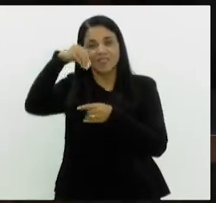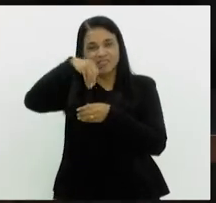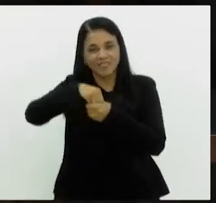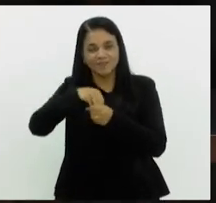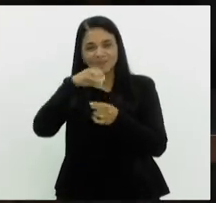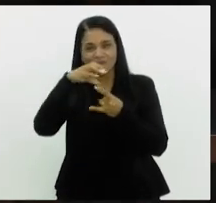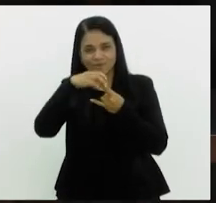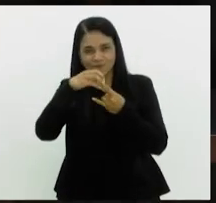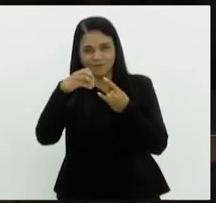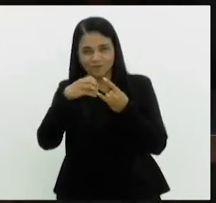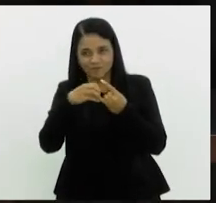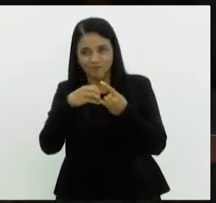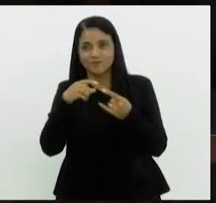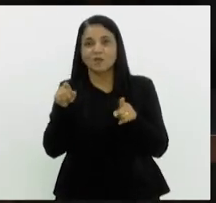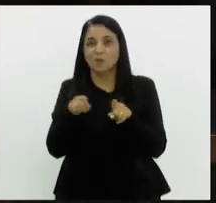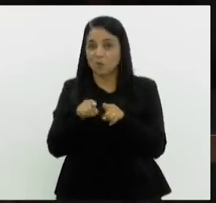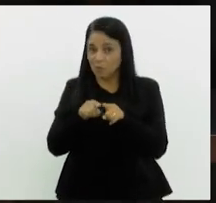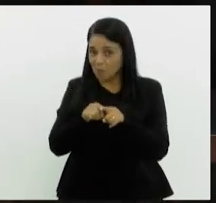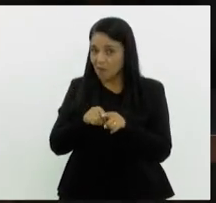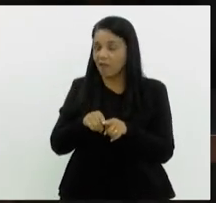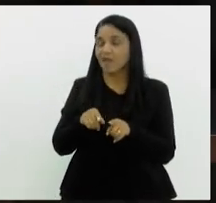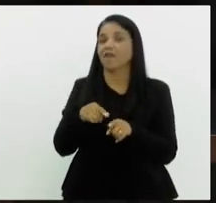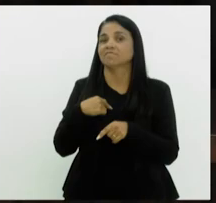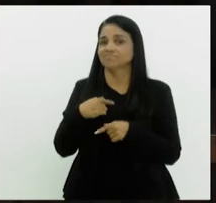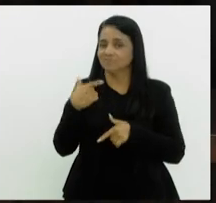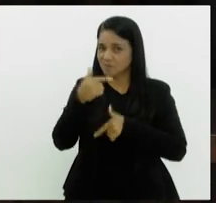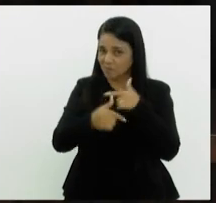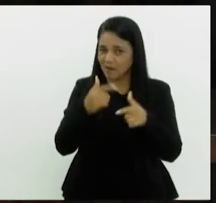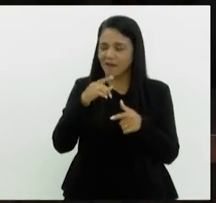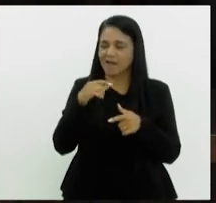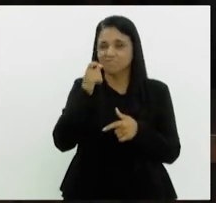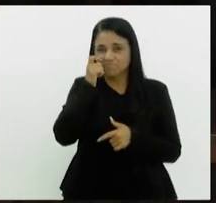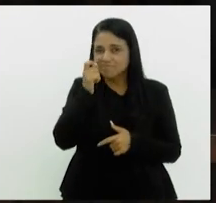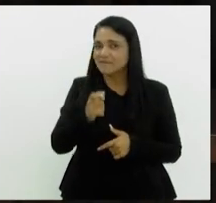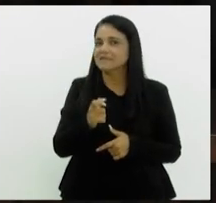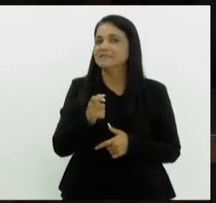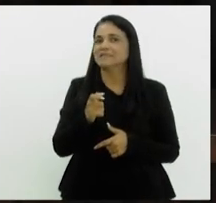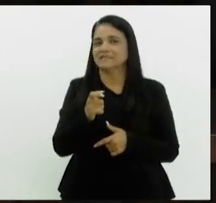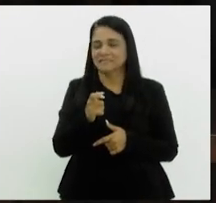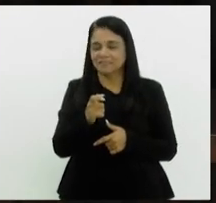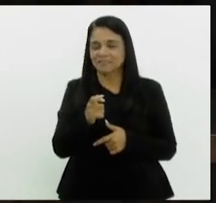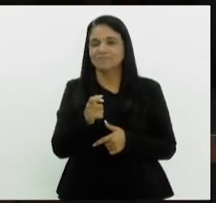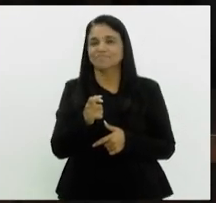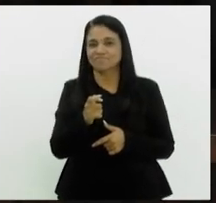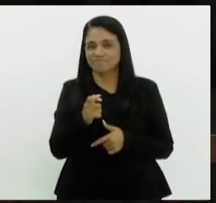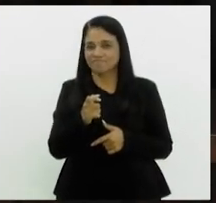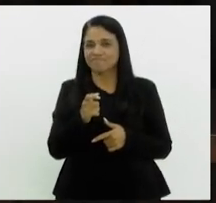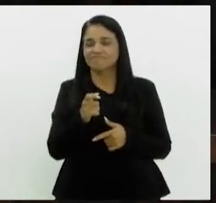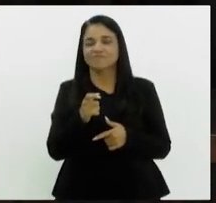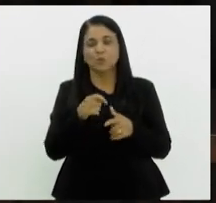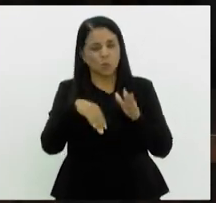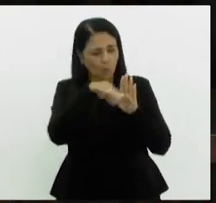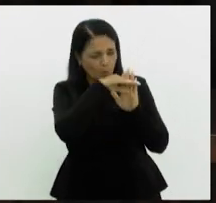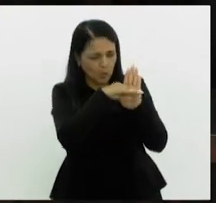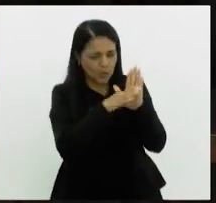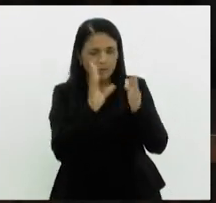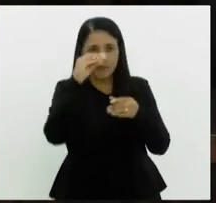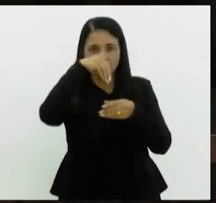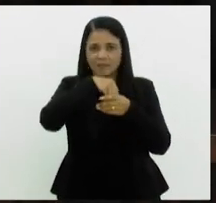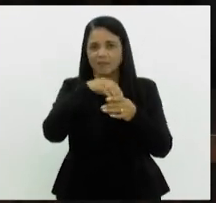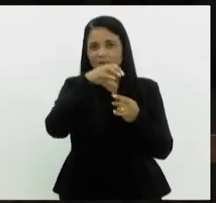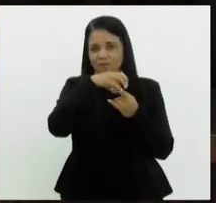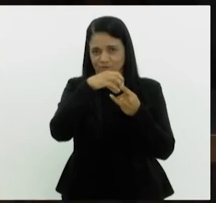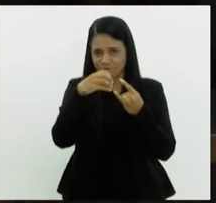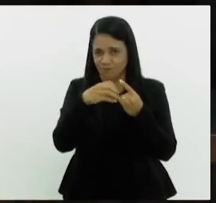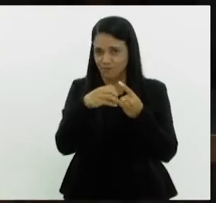as FOC também, passei por lá, e era muito interessante todo o programa dentro da Fiocruz. E isso, quando a